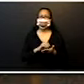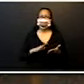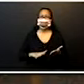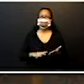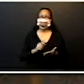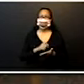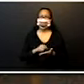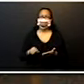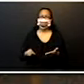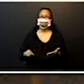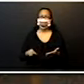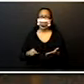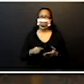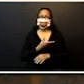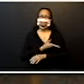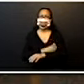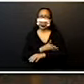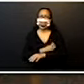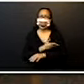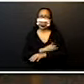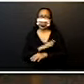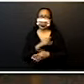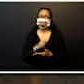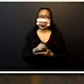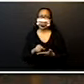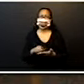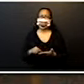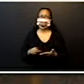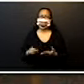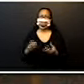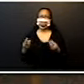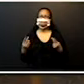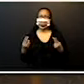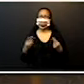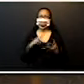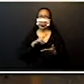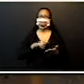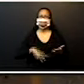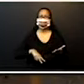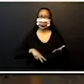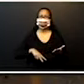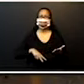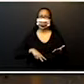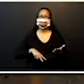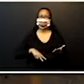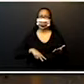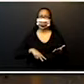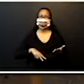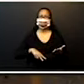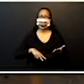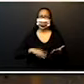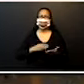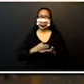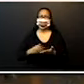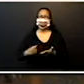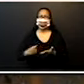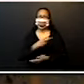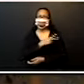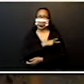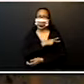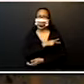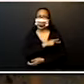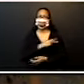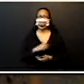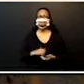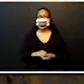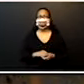A gente já treinou bastante esse como se lê, desde lá do segundo ano, praticamente. Então,